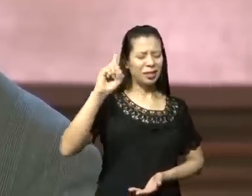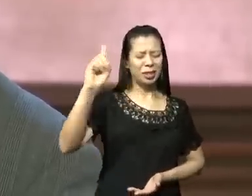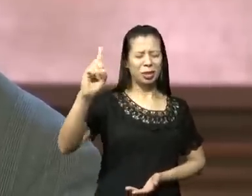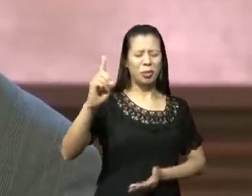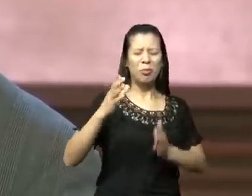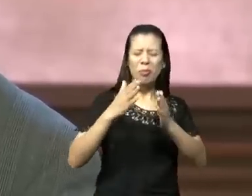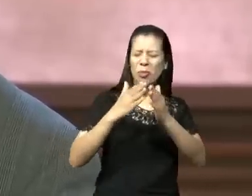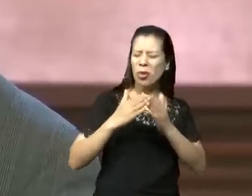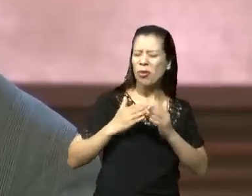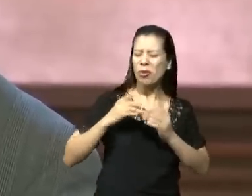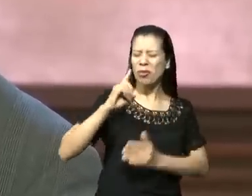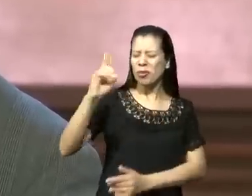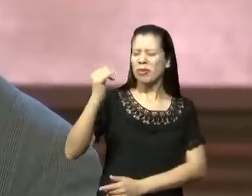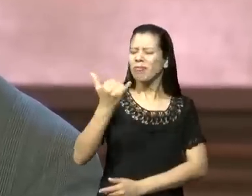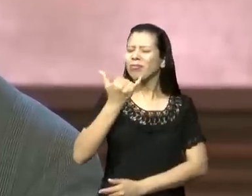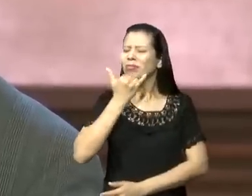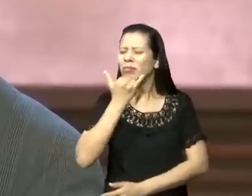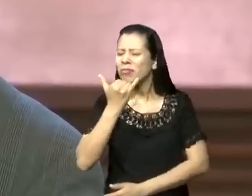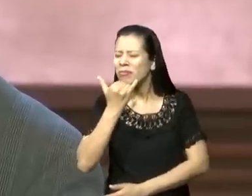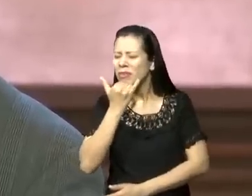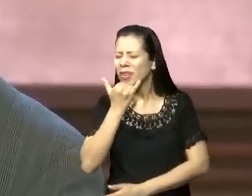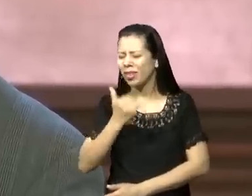perdoa os meus pecados